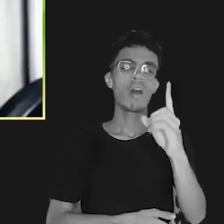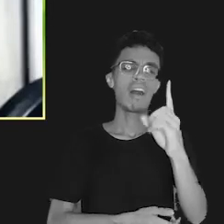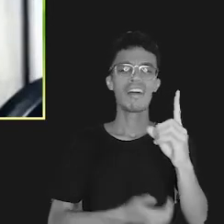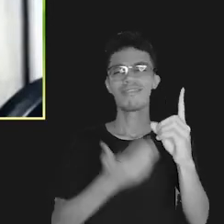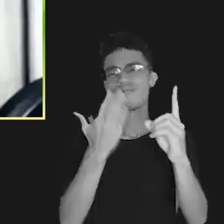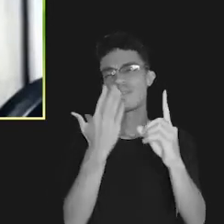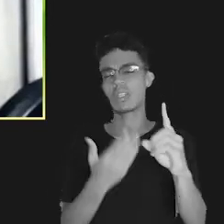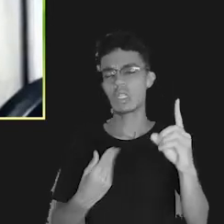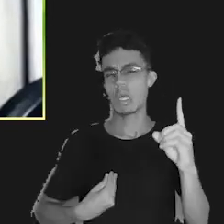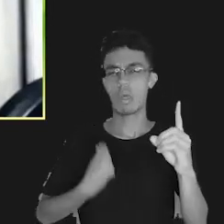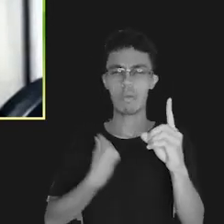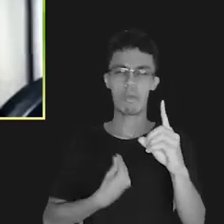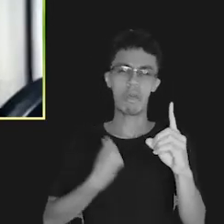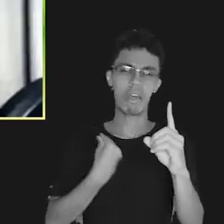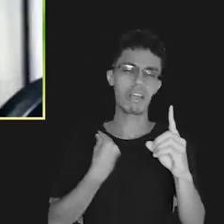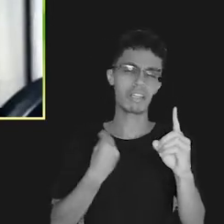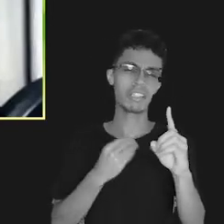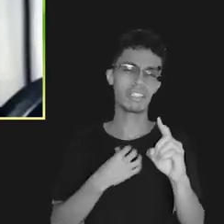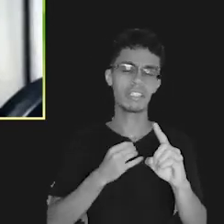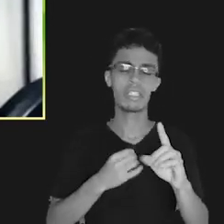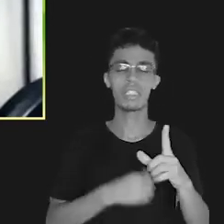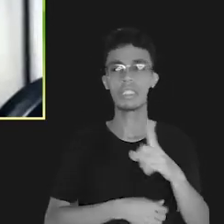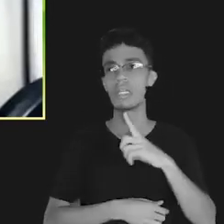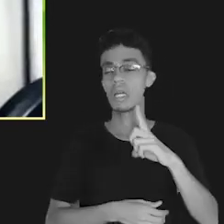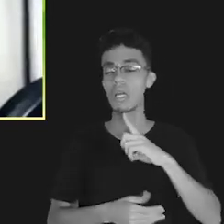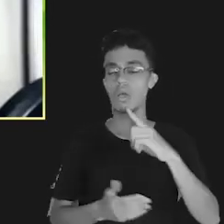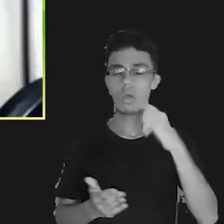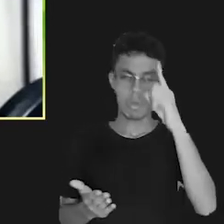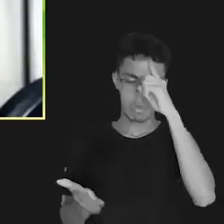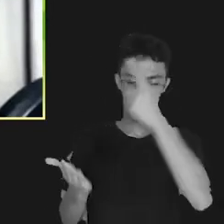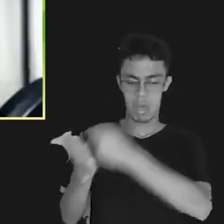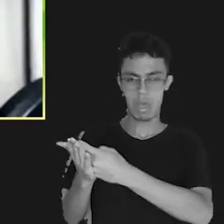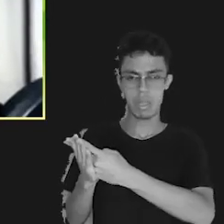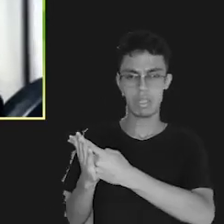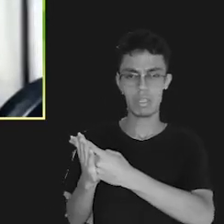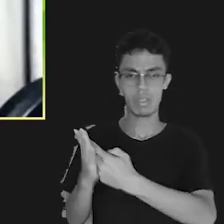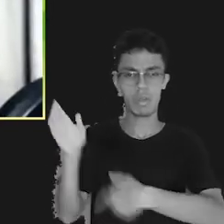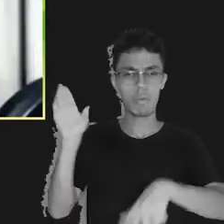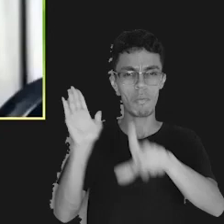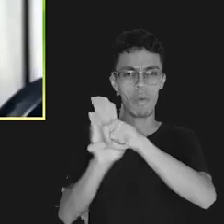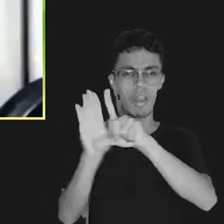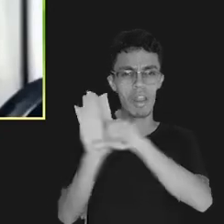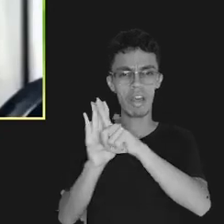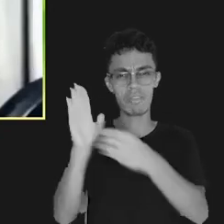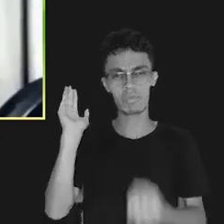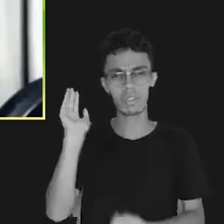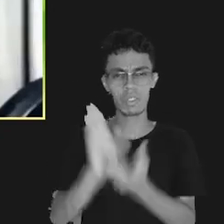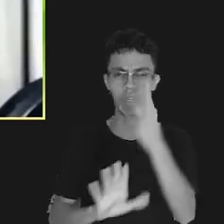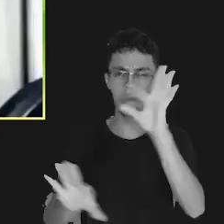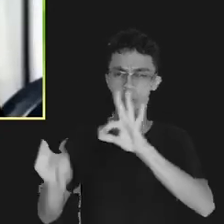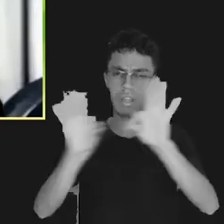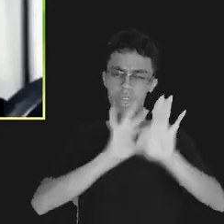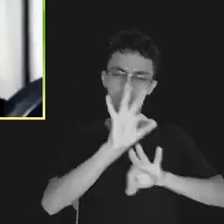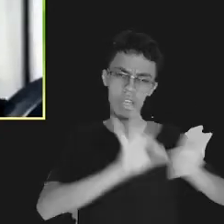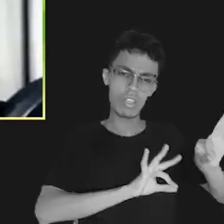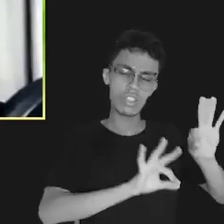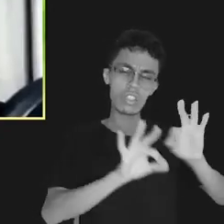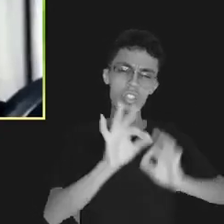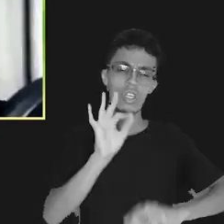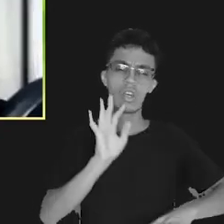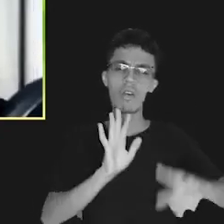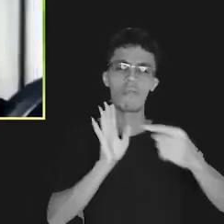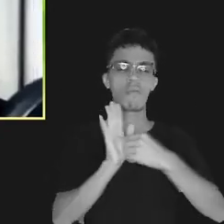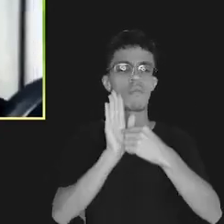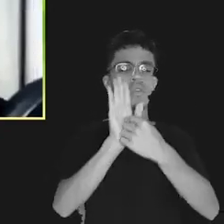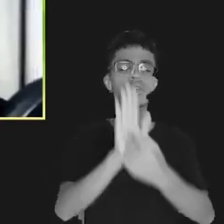tola existência, tem uma ordem, Excelência, que uma nova lei se faça. É preciso declarar